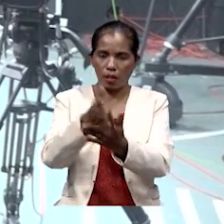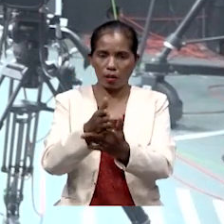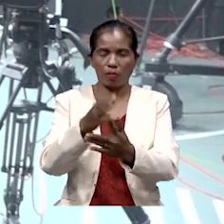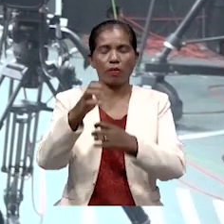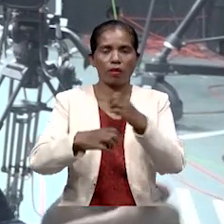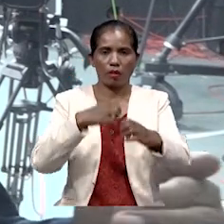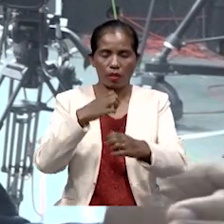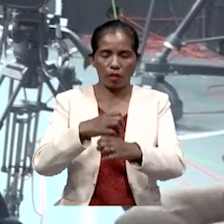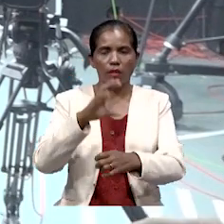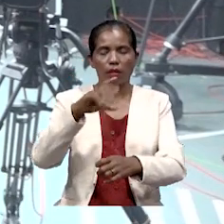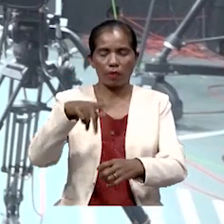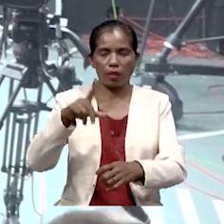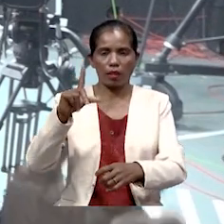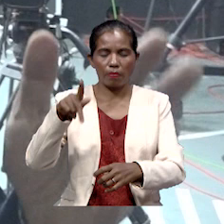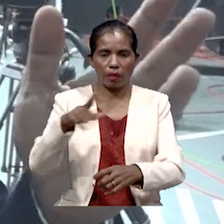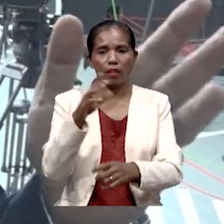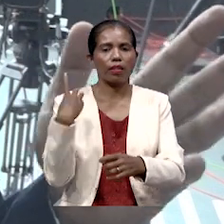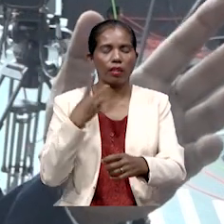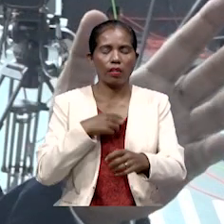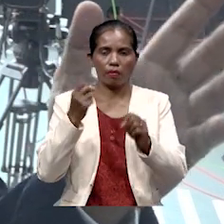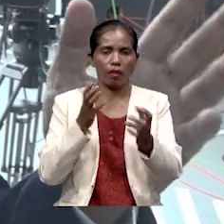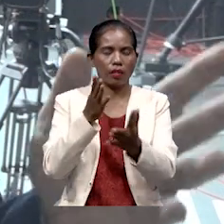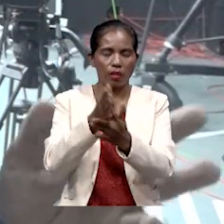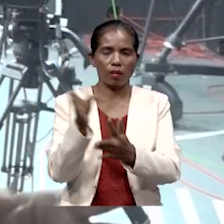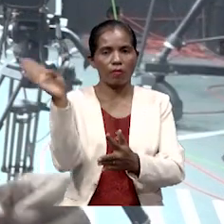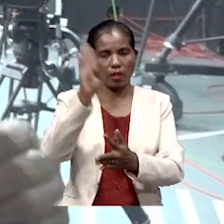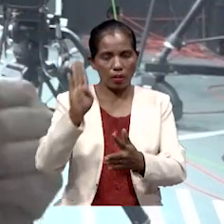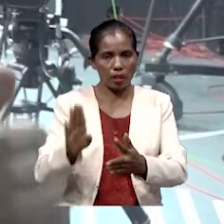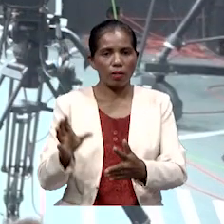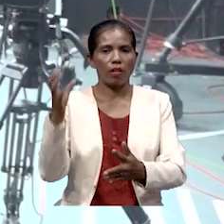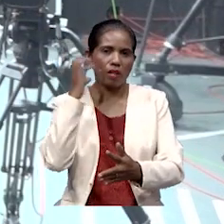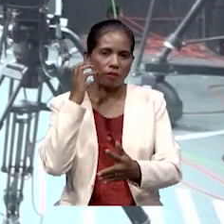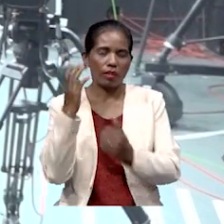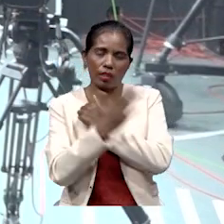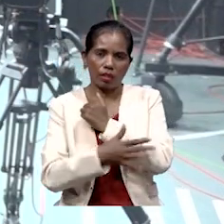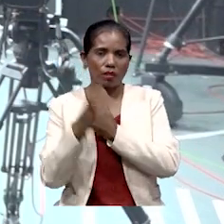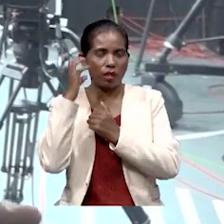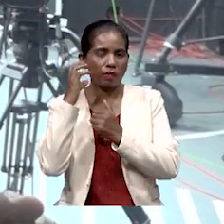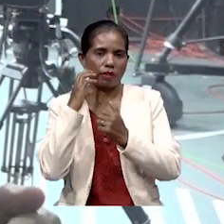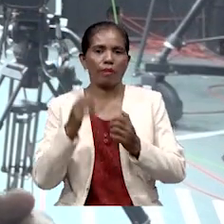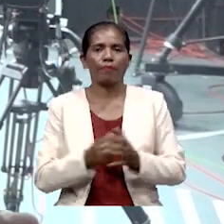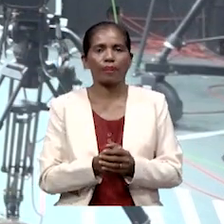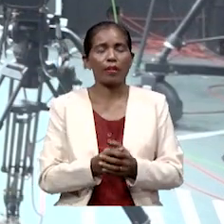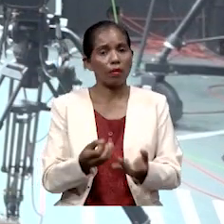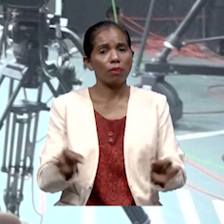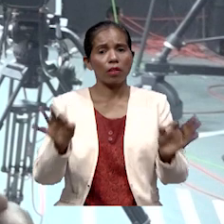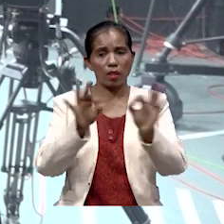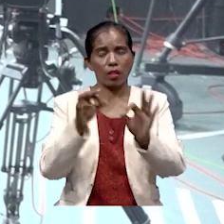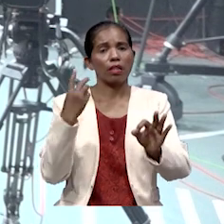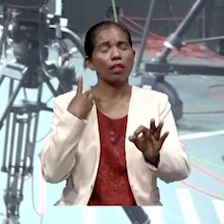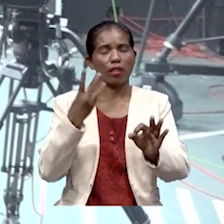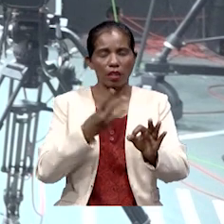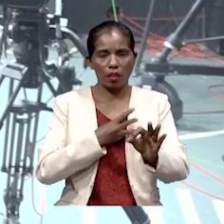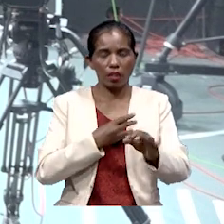países da CPLP e tem acesso para nós, nessa Brasil e África, etc. E o fator que é importante para nós, o Anhira e cria,